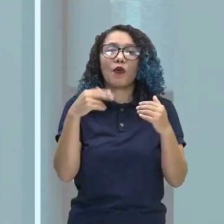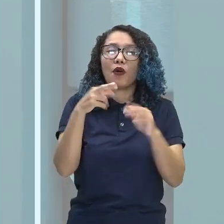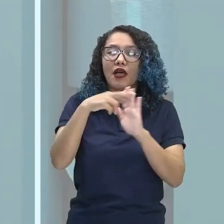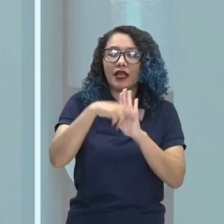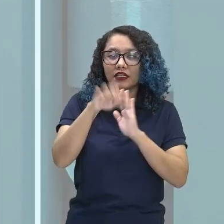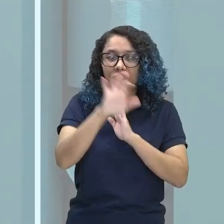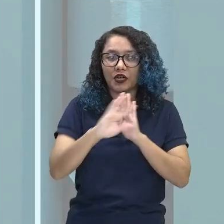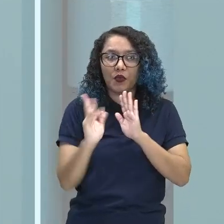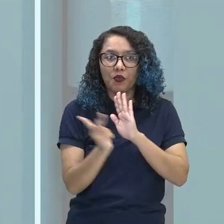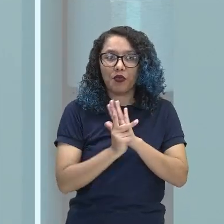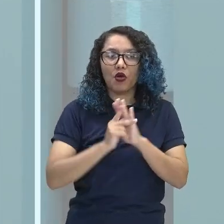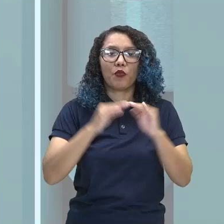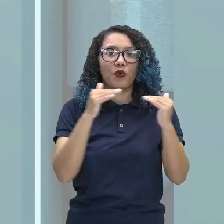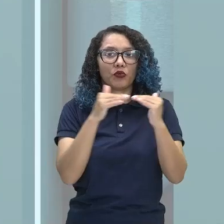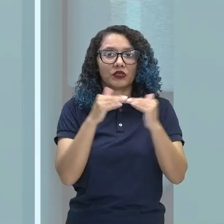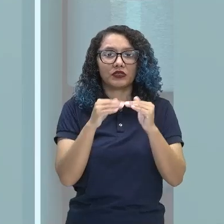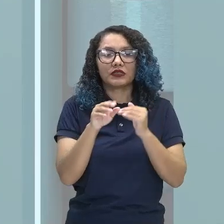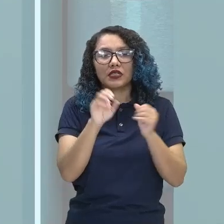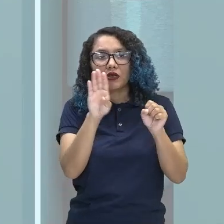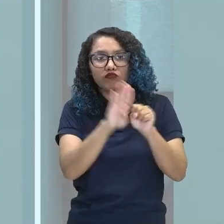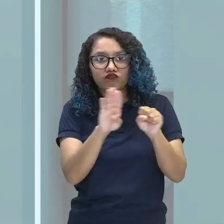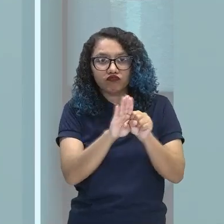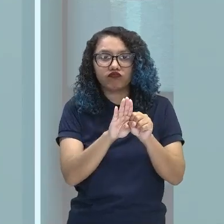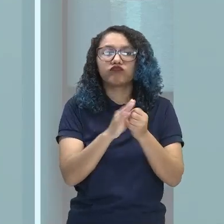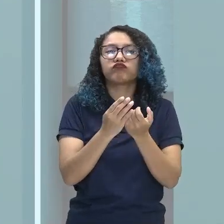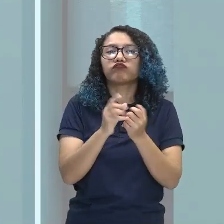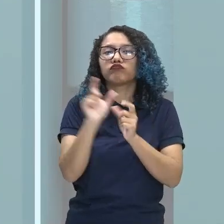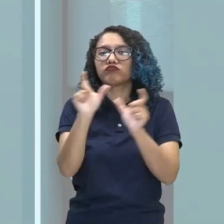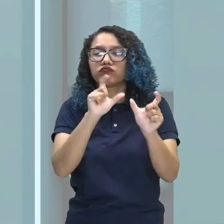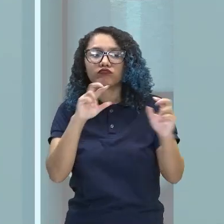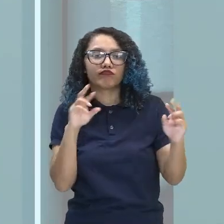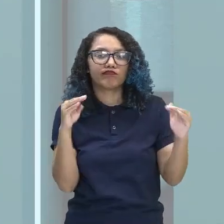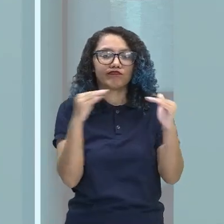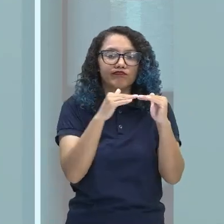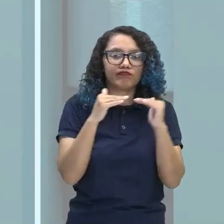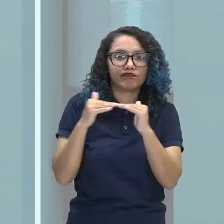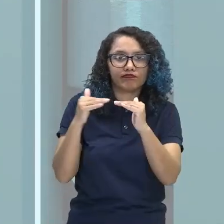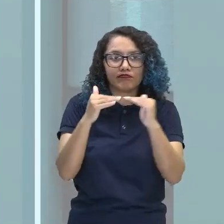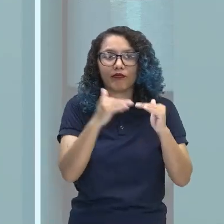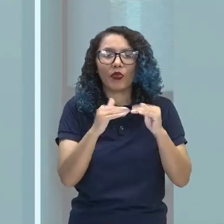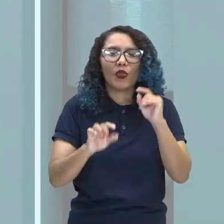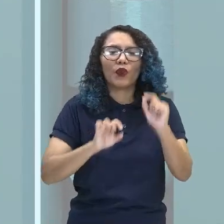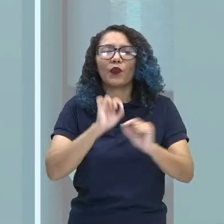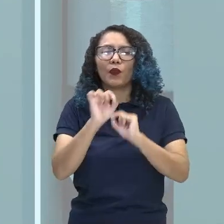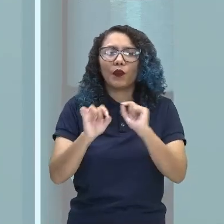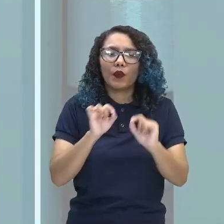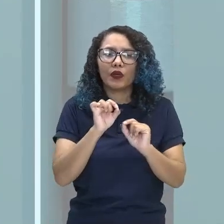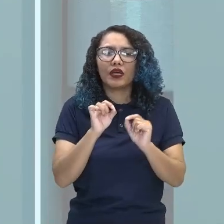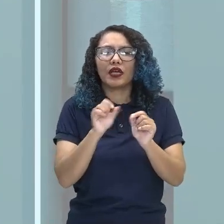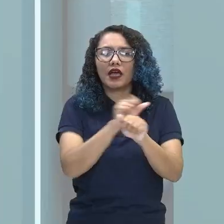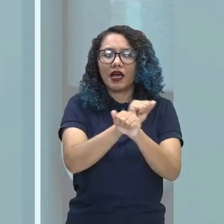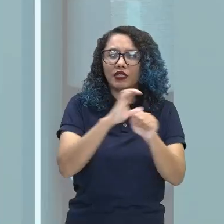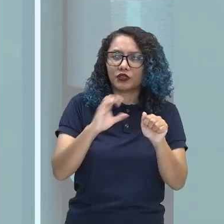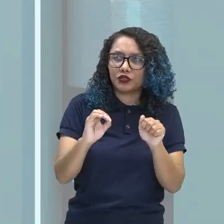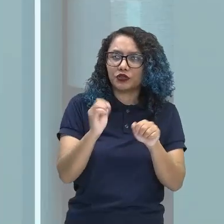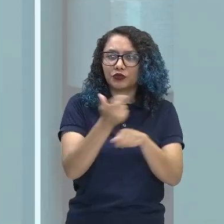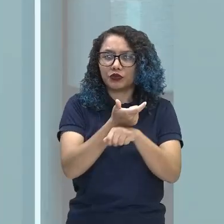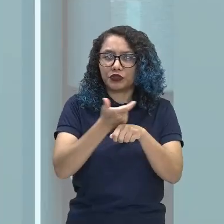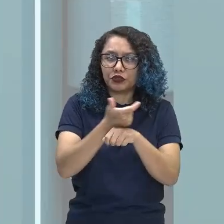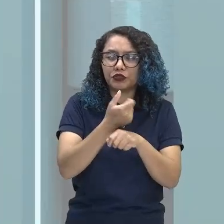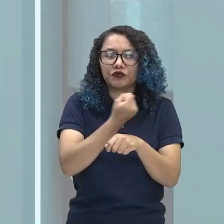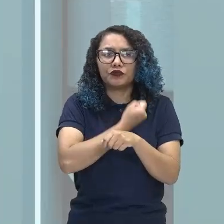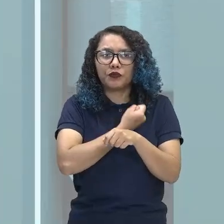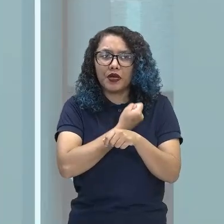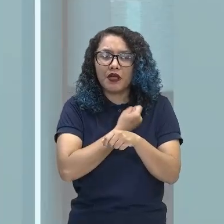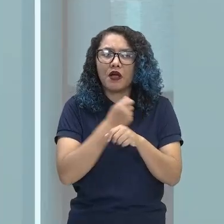da harmonia entre as palavras com o substantivo, será essas palavras, ou seja, o artigo, o adjetivo,